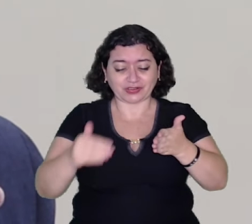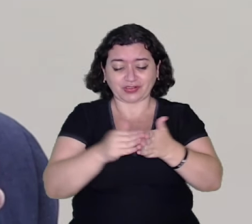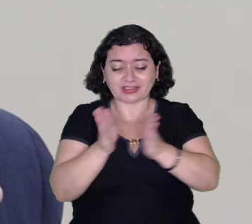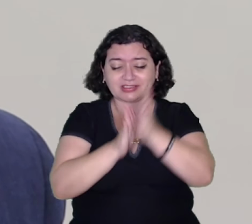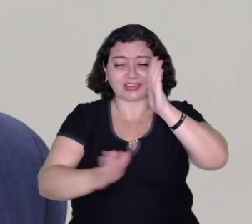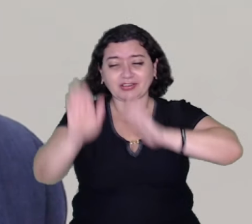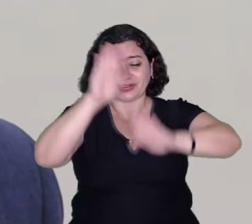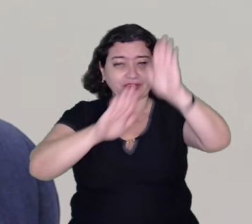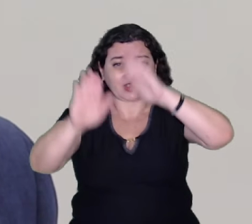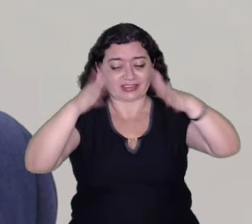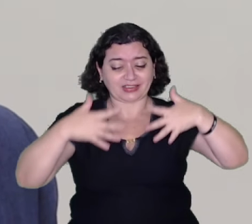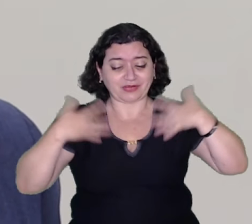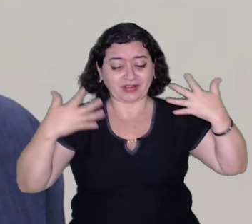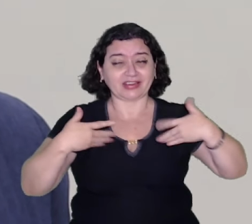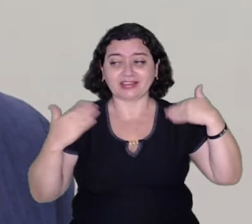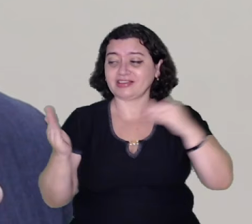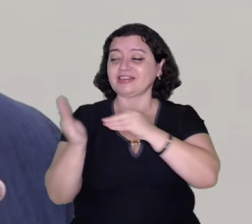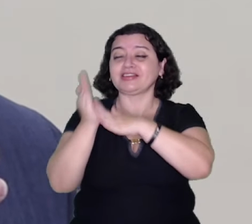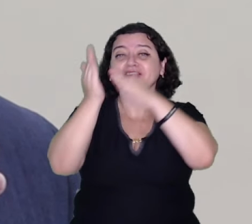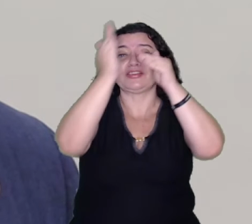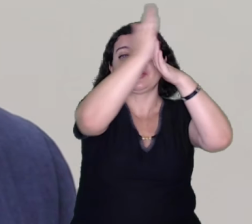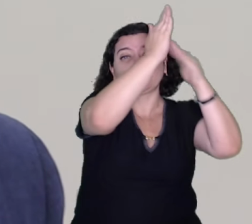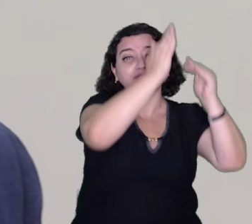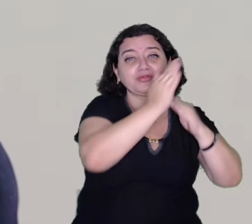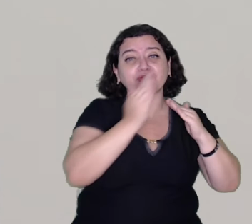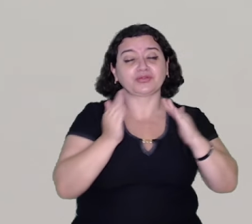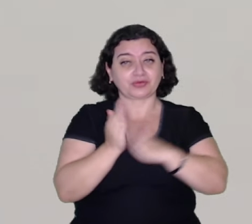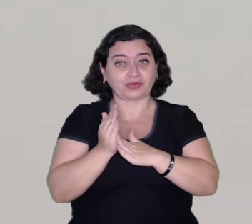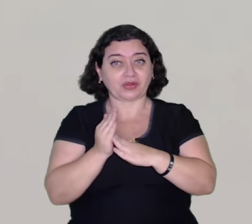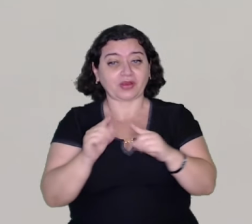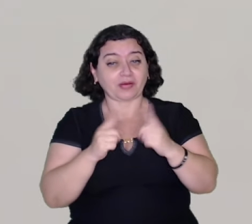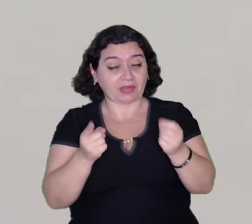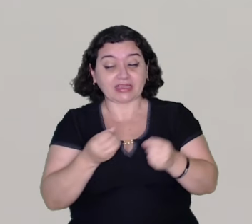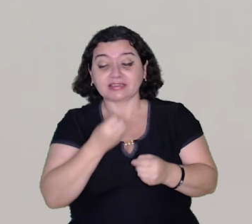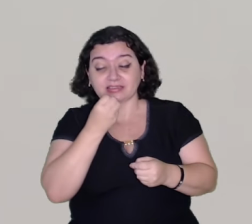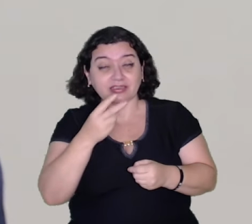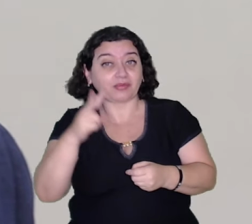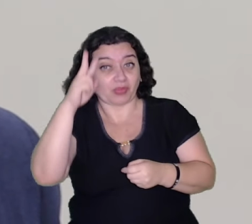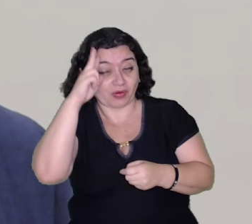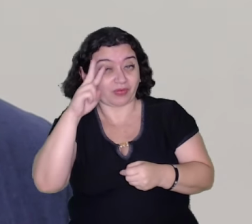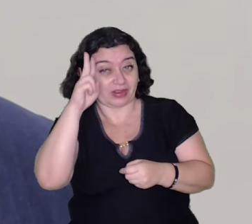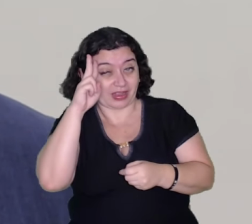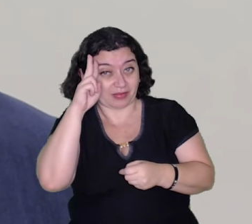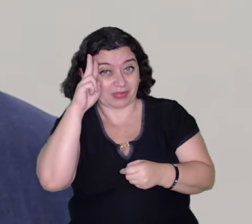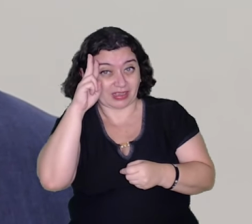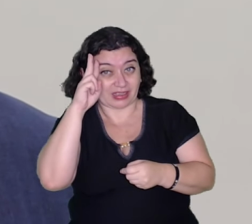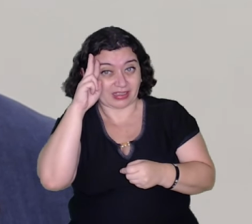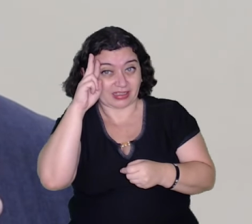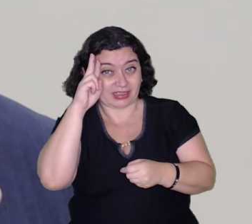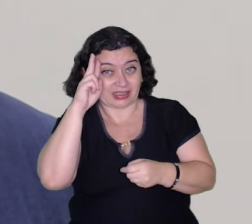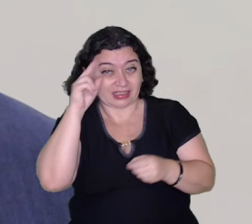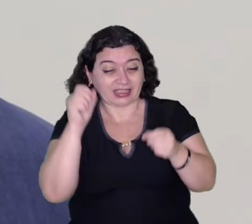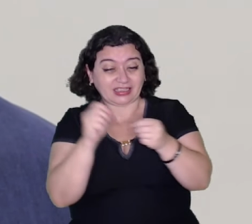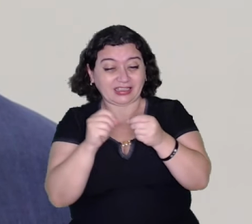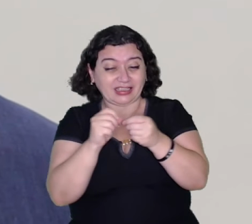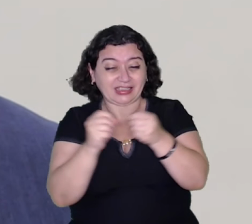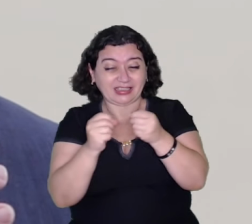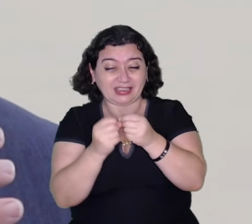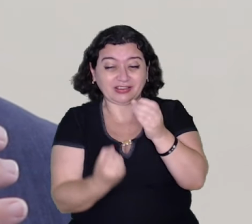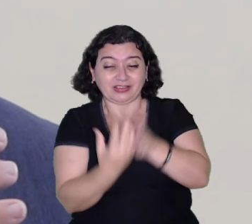como nossos louvores. Mas convém lembrar, Ele não criou estas práticas para o seu